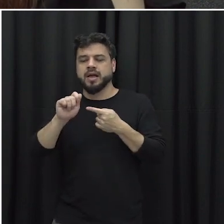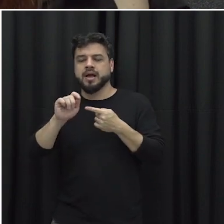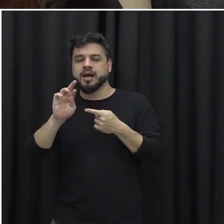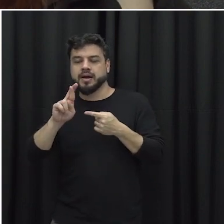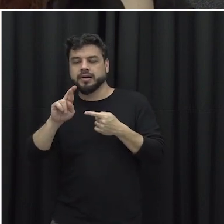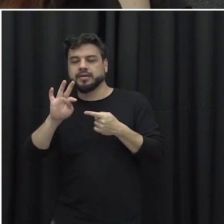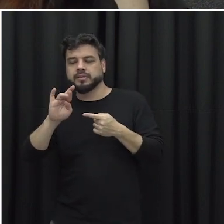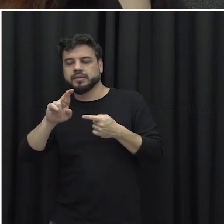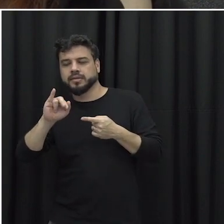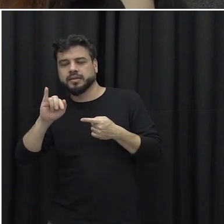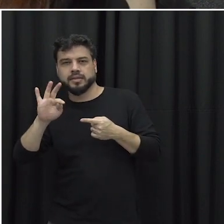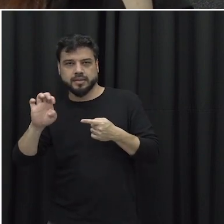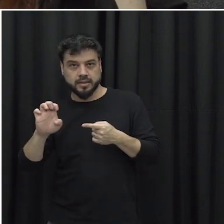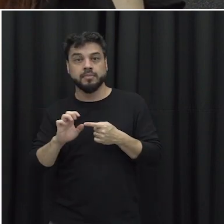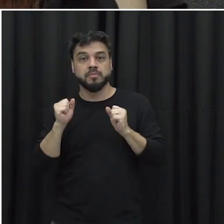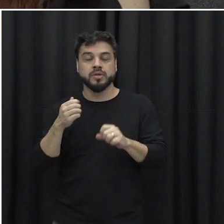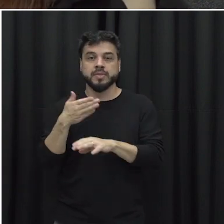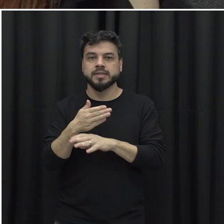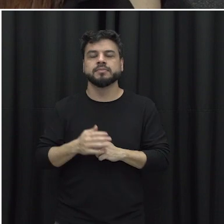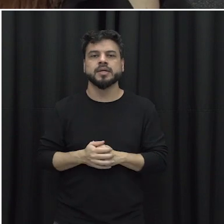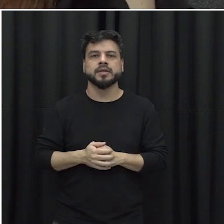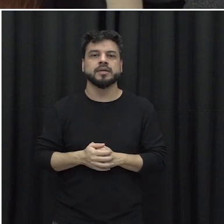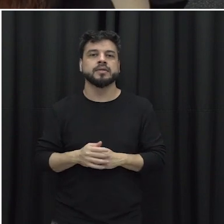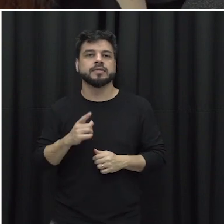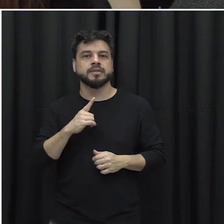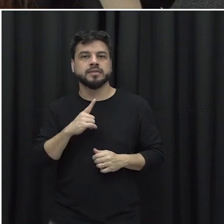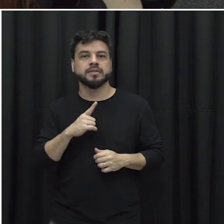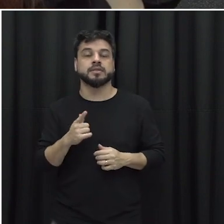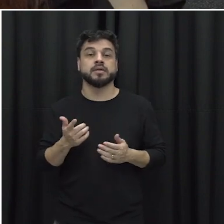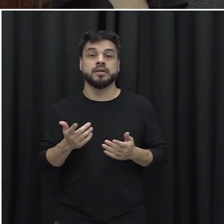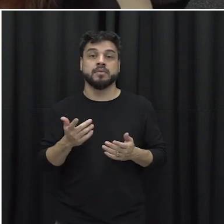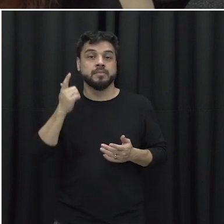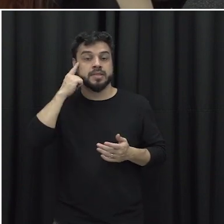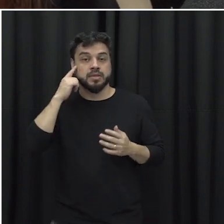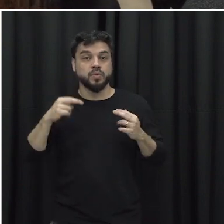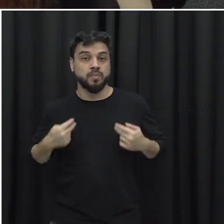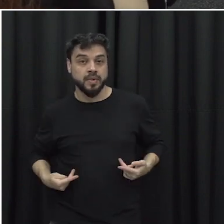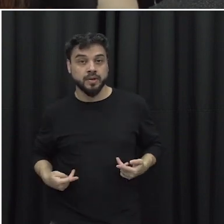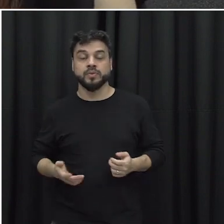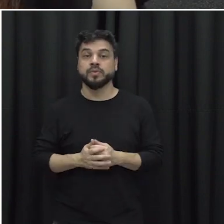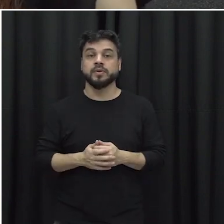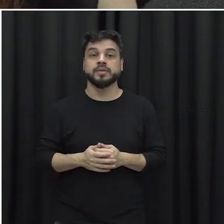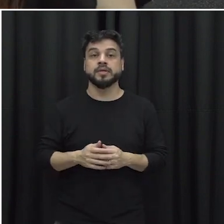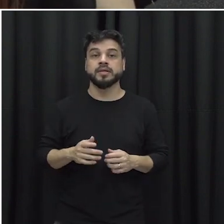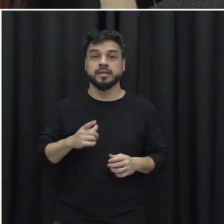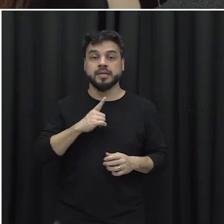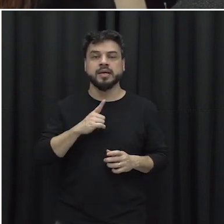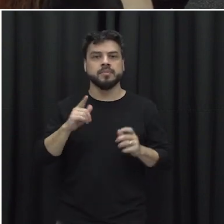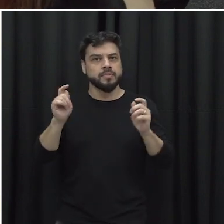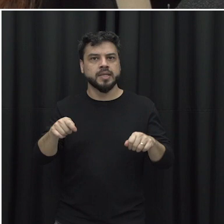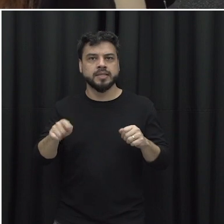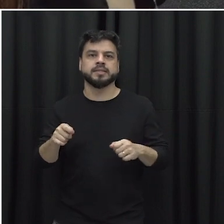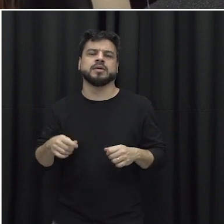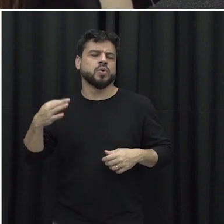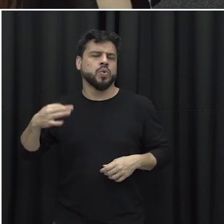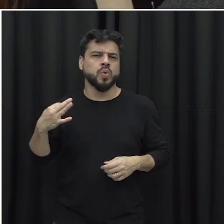possam participar. Né? Então, a gente vê que os canabinoides, testando em humanos, né, os canabinoides, eles têm um grande potencial para dor. Né? Ele é